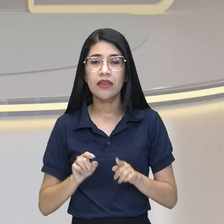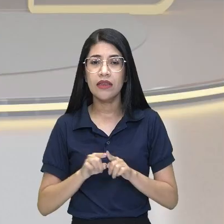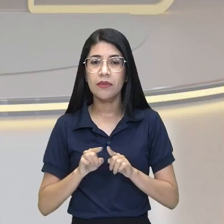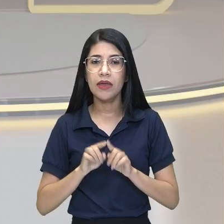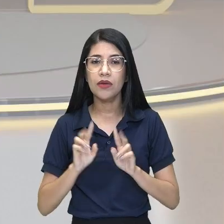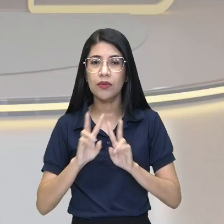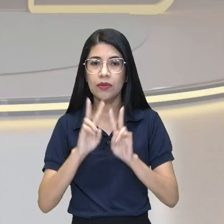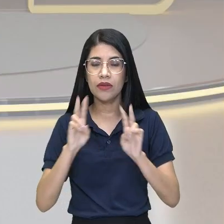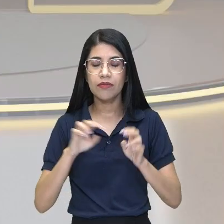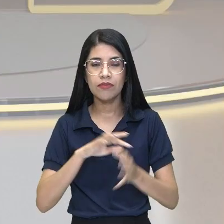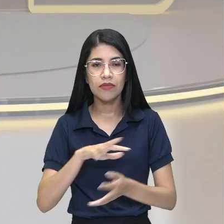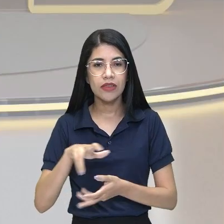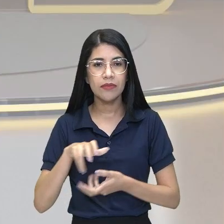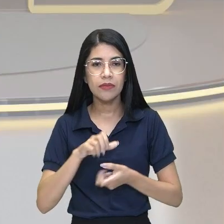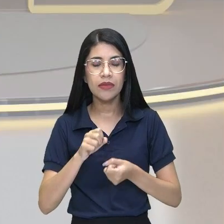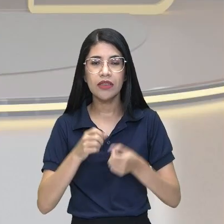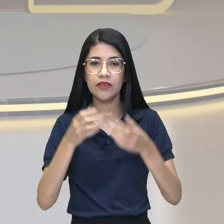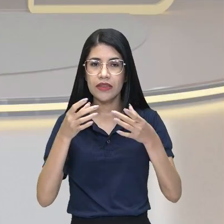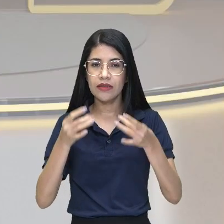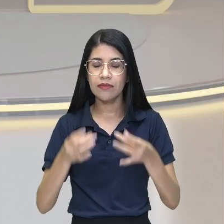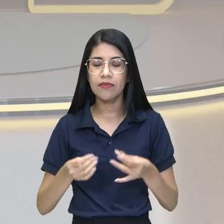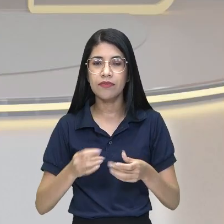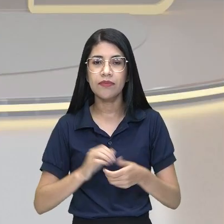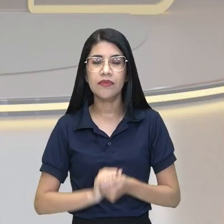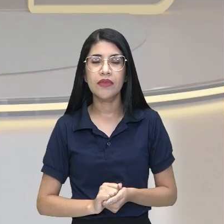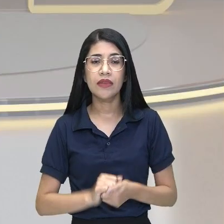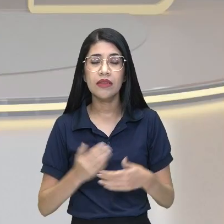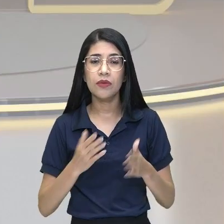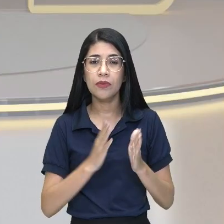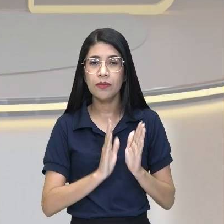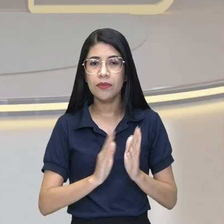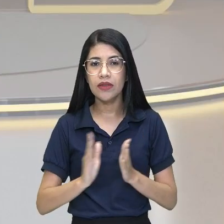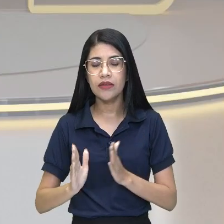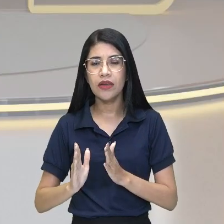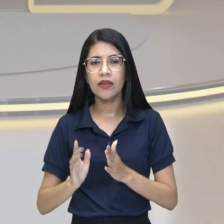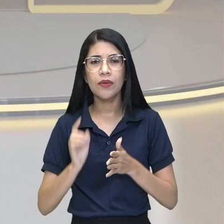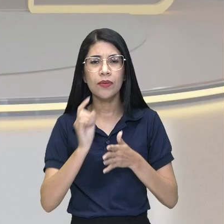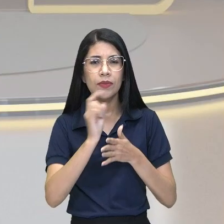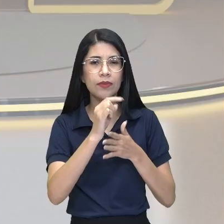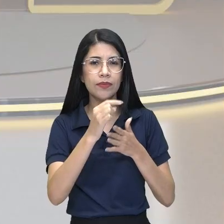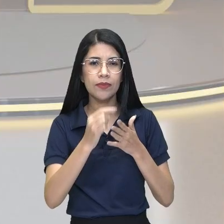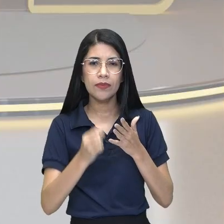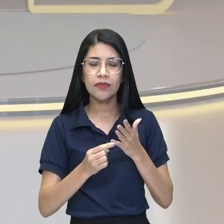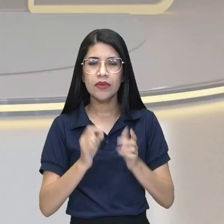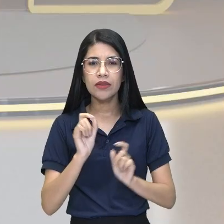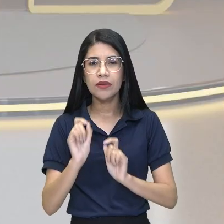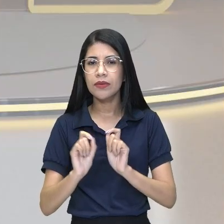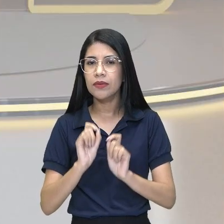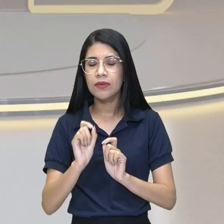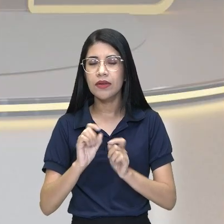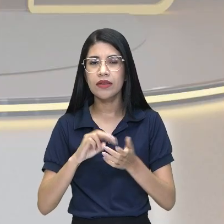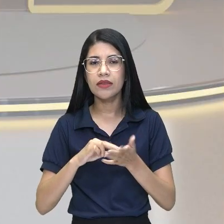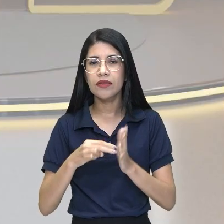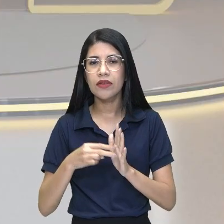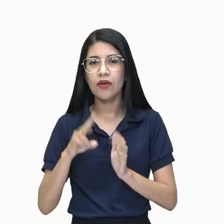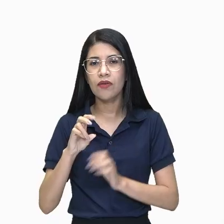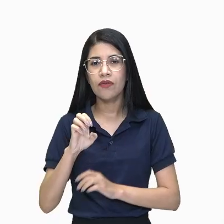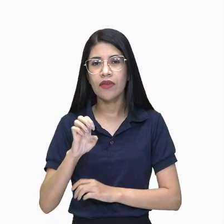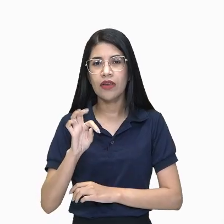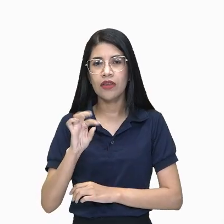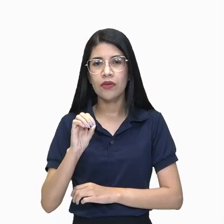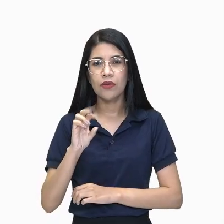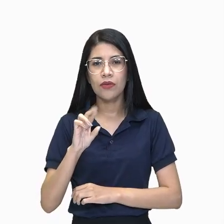professora? Exatamente. Então vamos lá no passo a passo. Quais são esses vetores? Vamos começar então aí trazendo na nossa